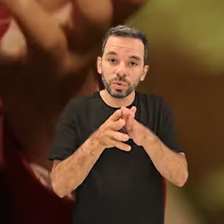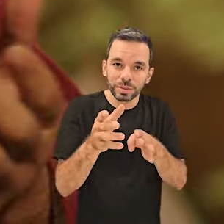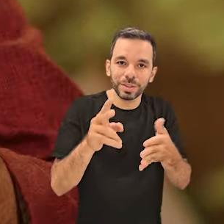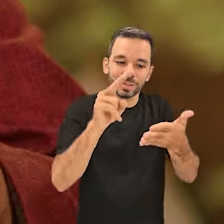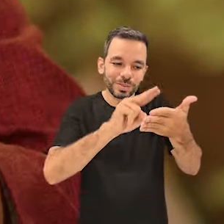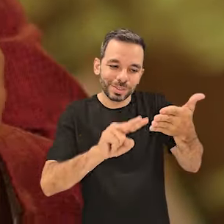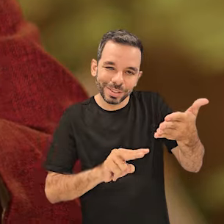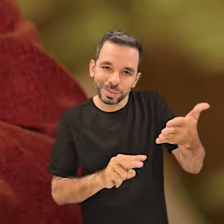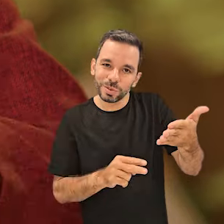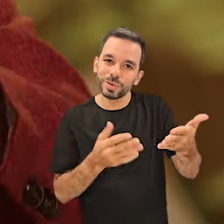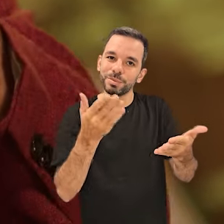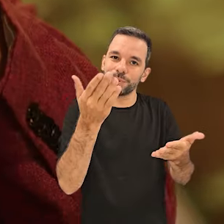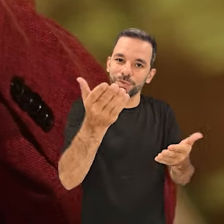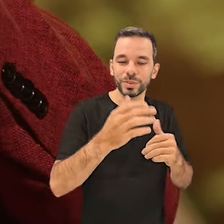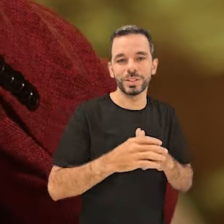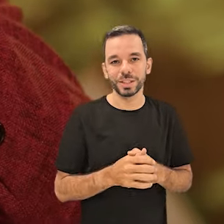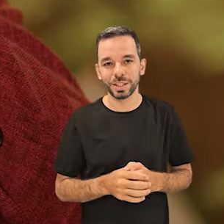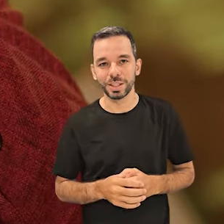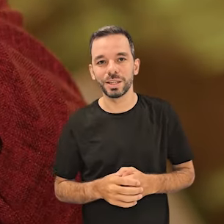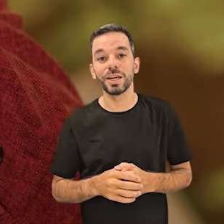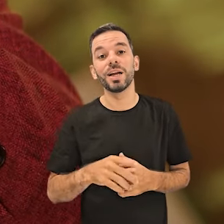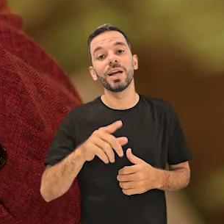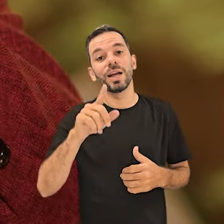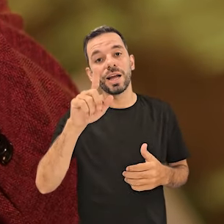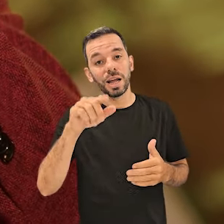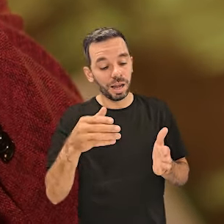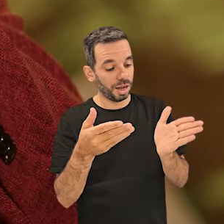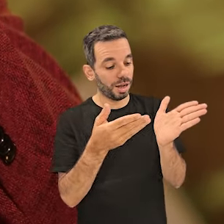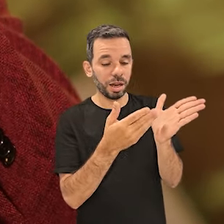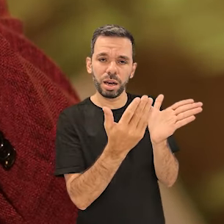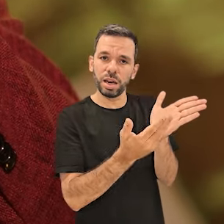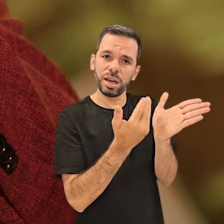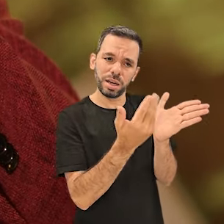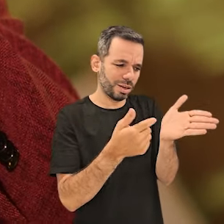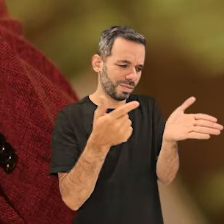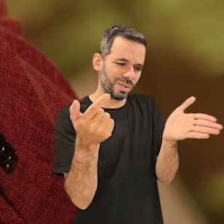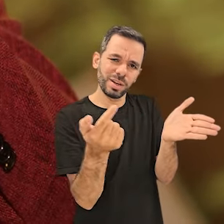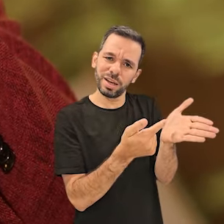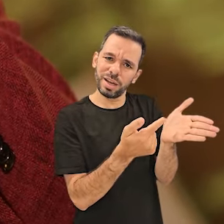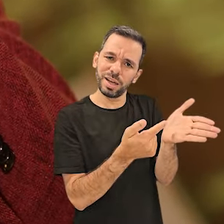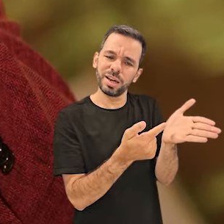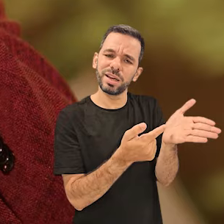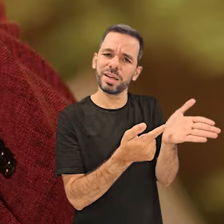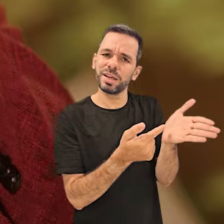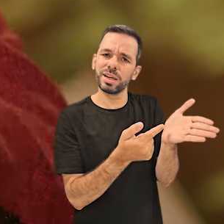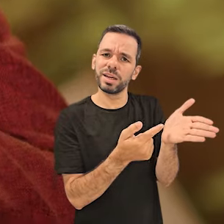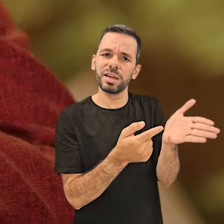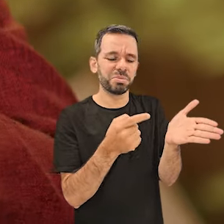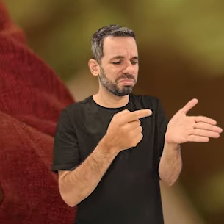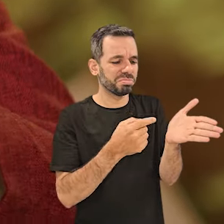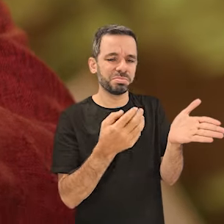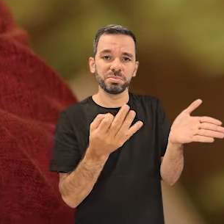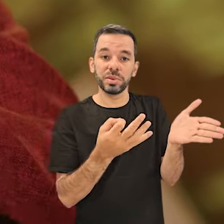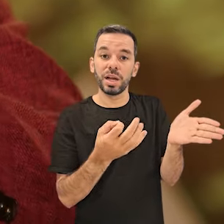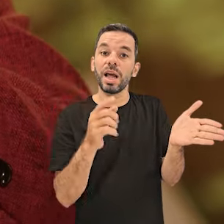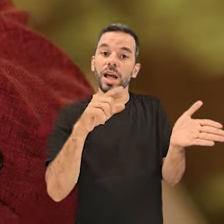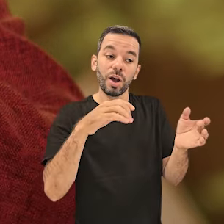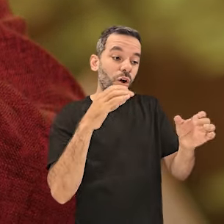E a dica de leitura aqui para você que está nos acompanhando é esta obra, uma das referências da Humanos Editora,